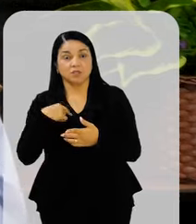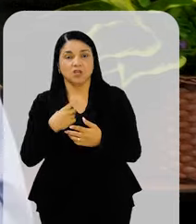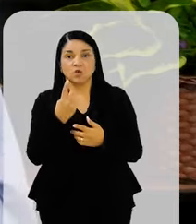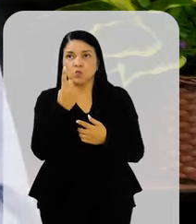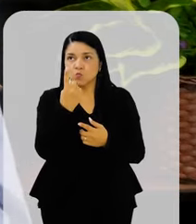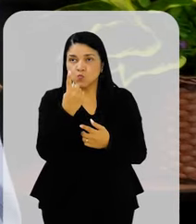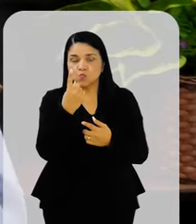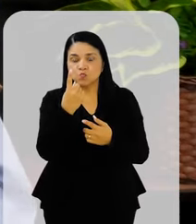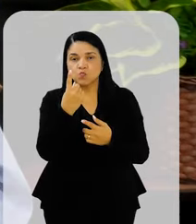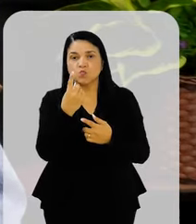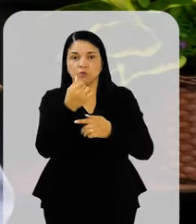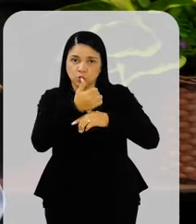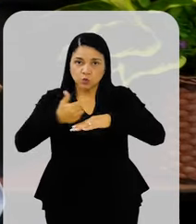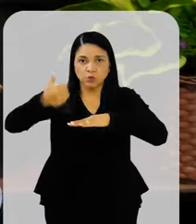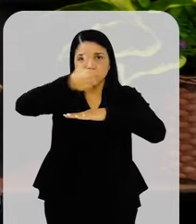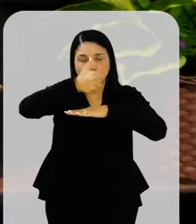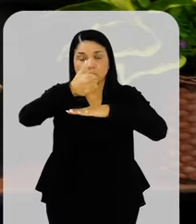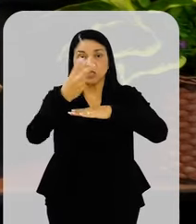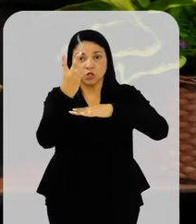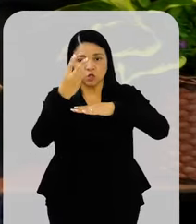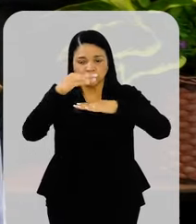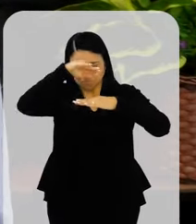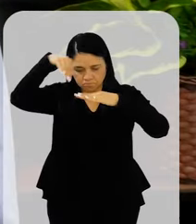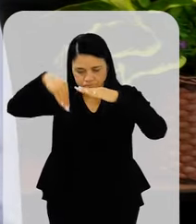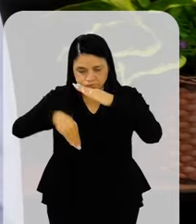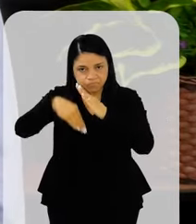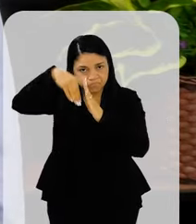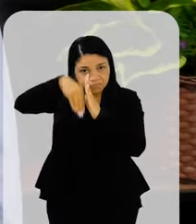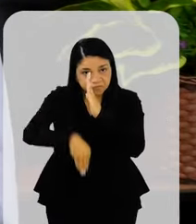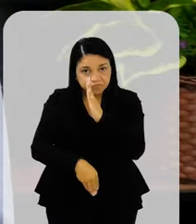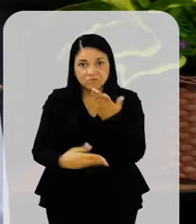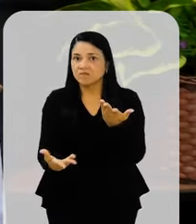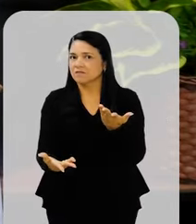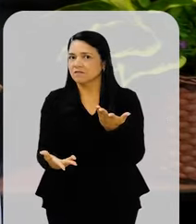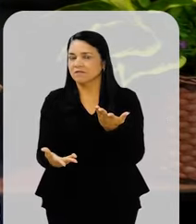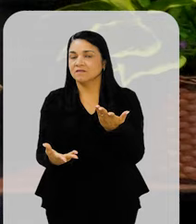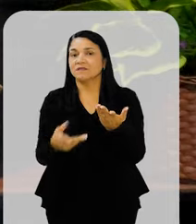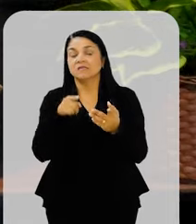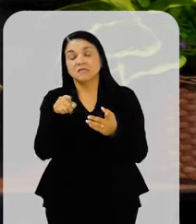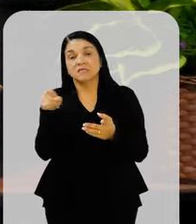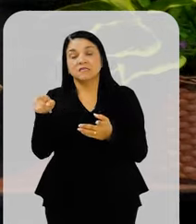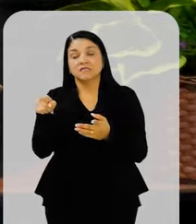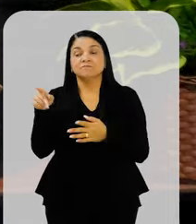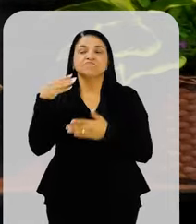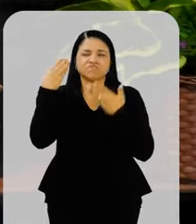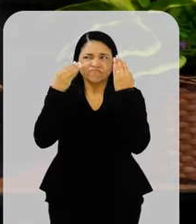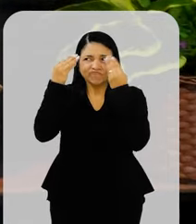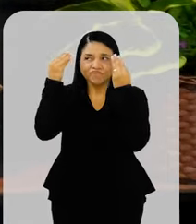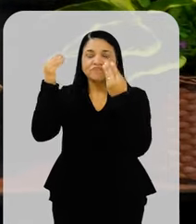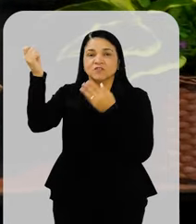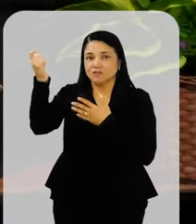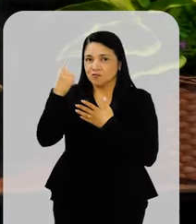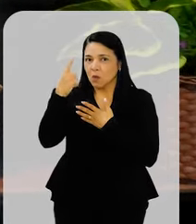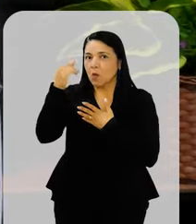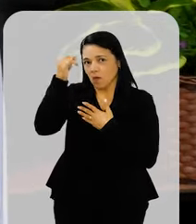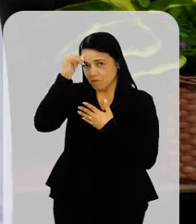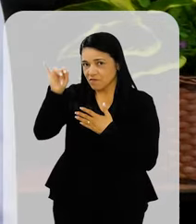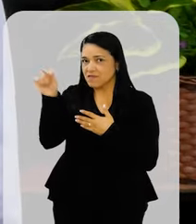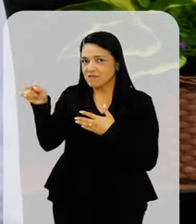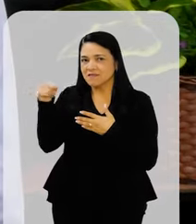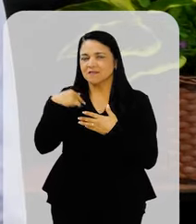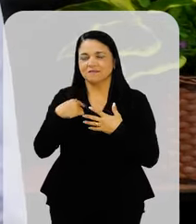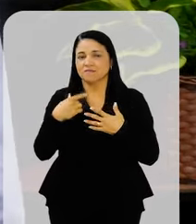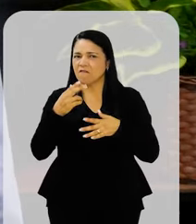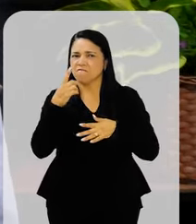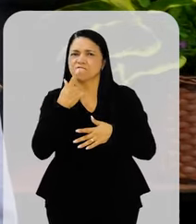só subindo, eu acho isso até muito injusto. Você falou do PV por causa do sol, mas ele está colocando o protetor solar. Não está queimado,